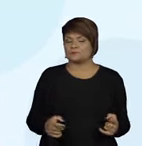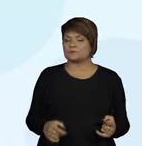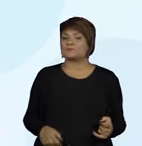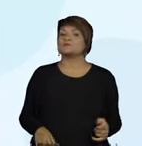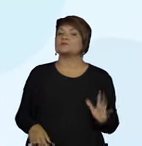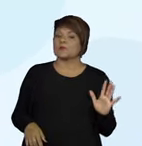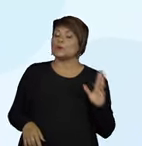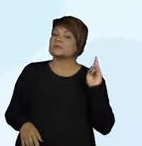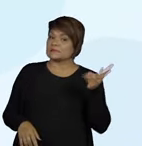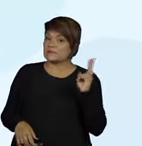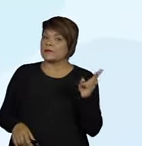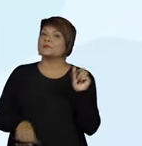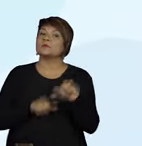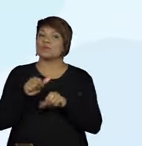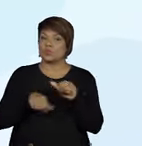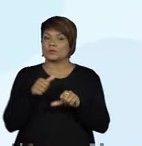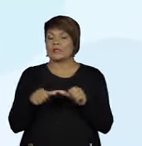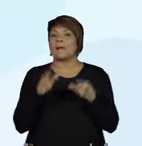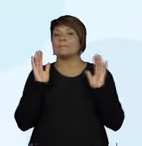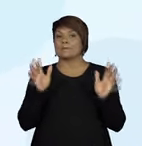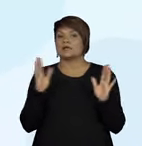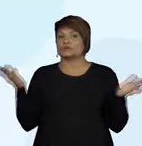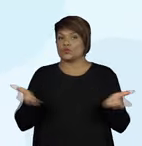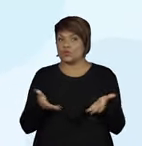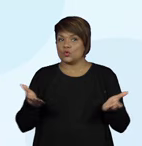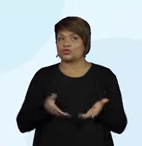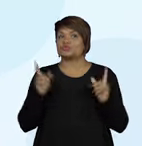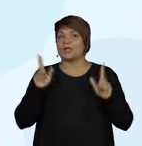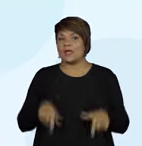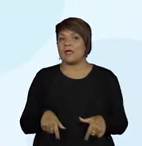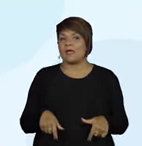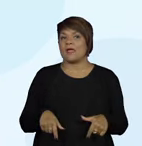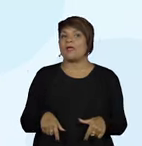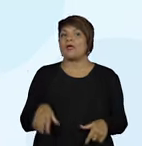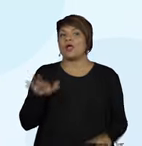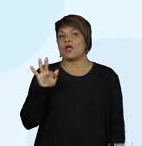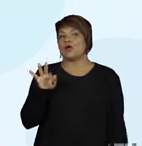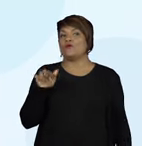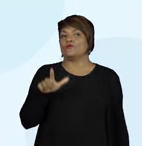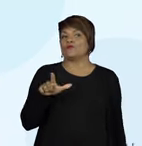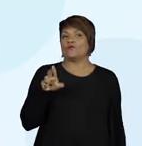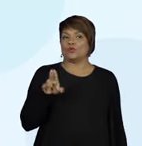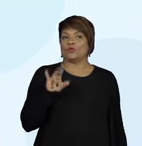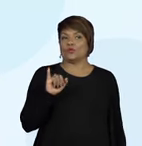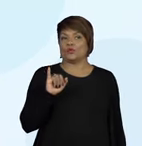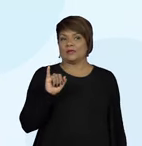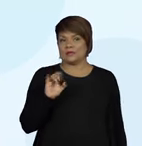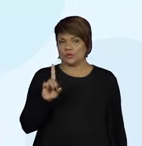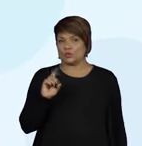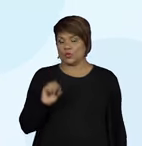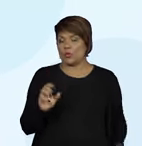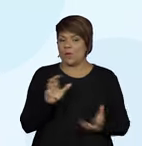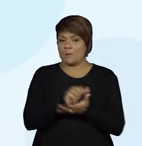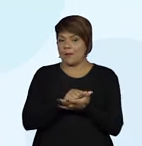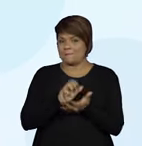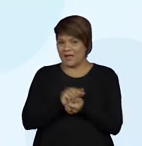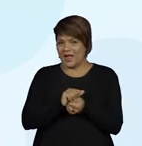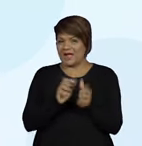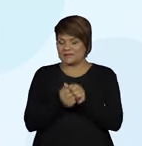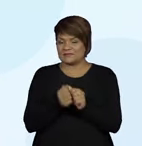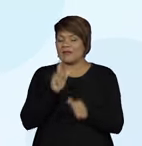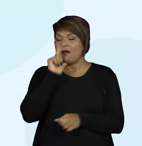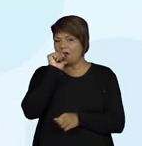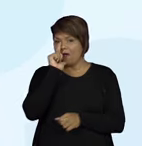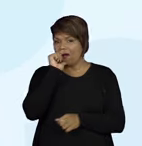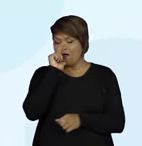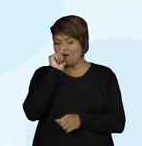Sempre muda, mas hoje o meu favorito é o fluido não newtoniano. É uma massa feita de água e